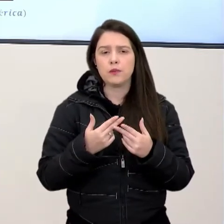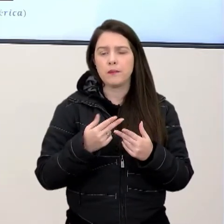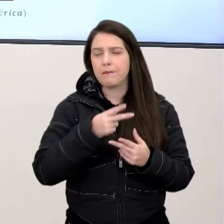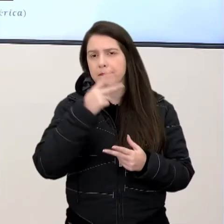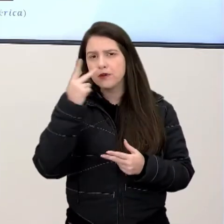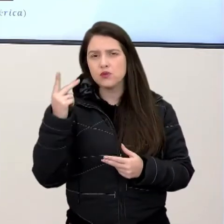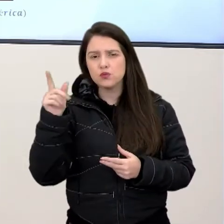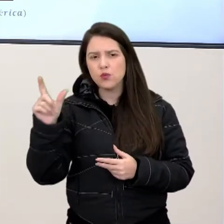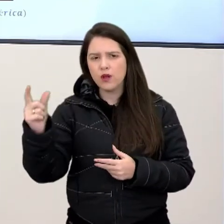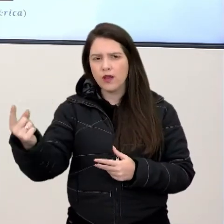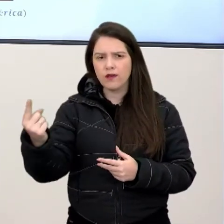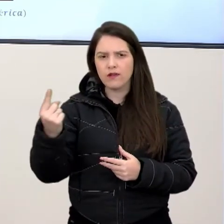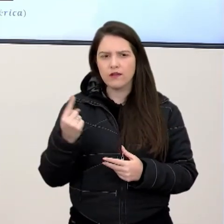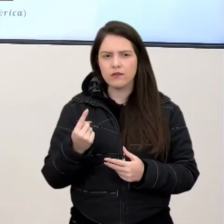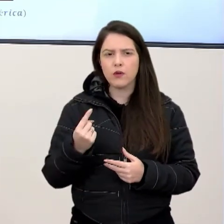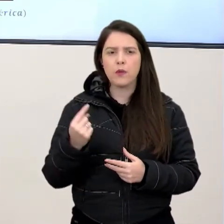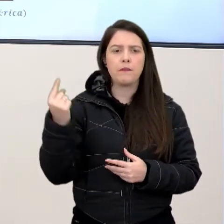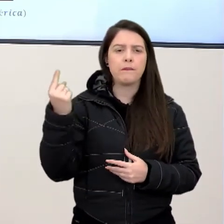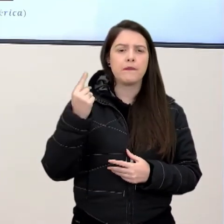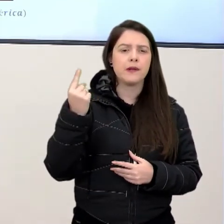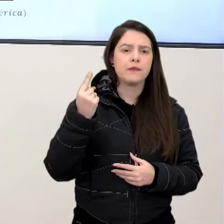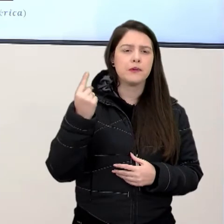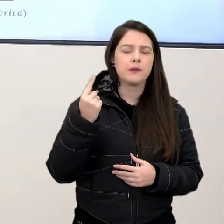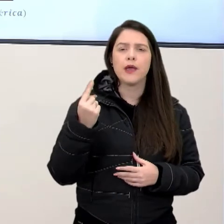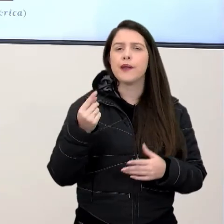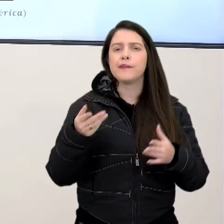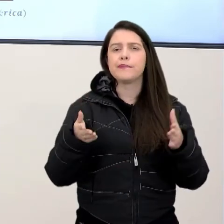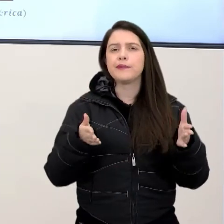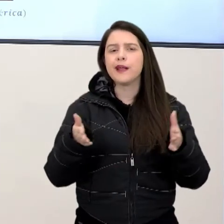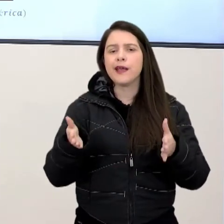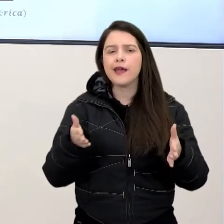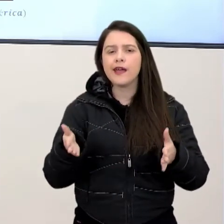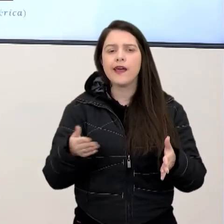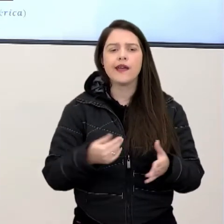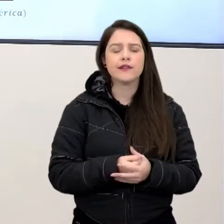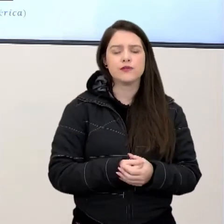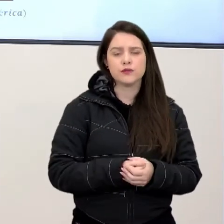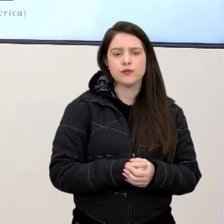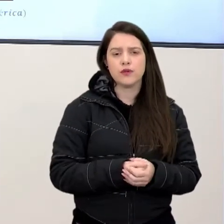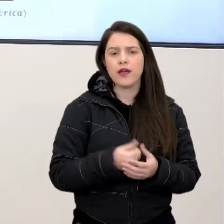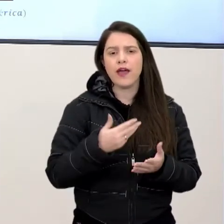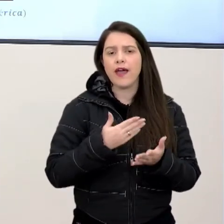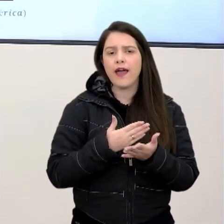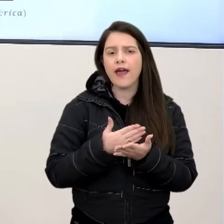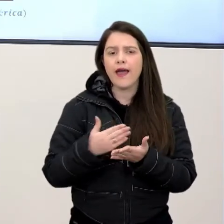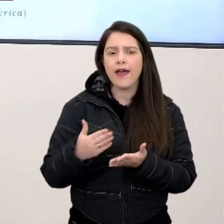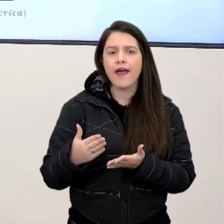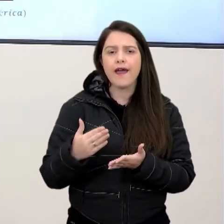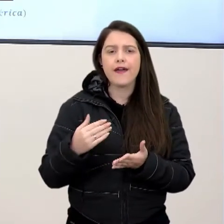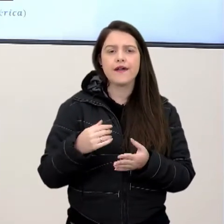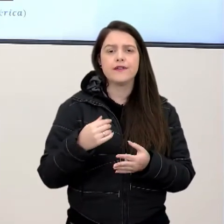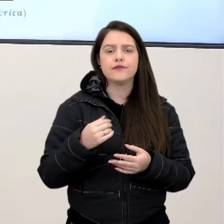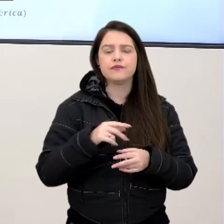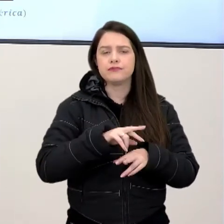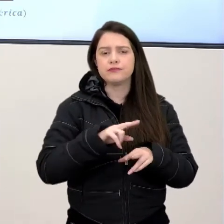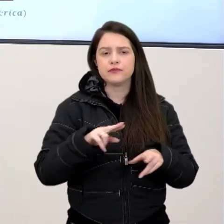0. Qual foi o primeiro paciente, qual foi o primeiro caso, sei lá, de AIDS registrado lá nos